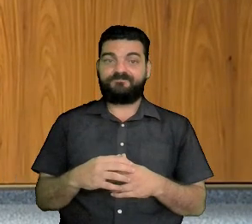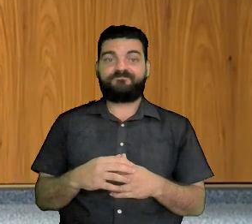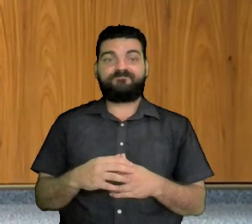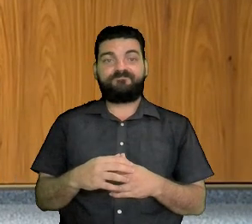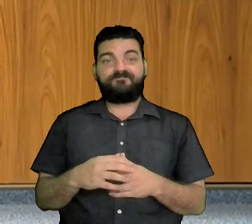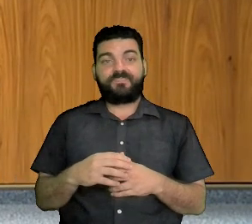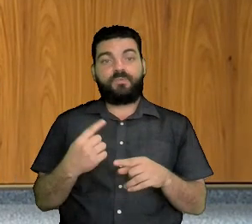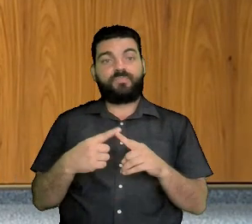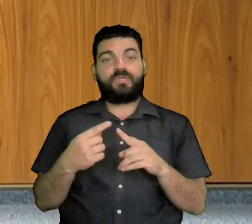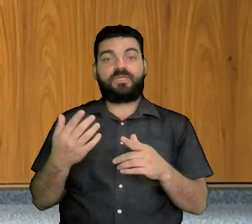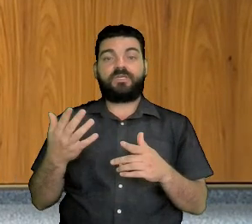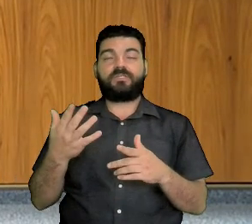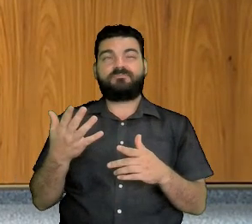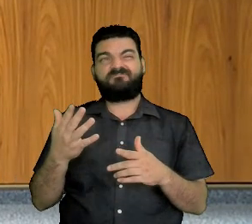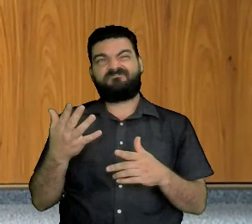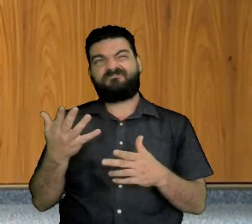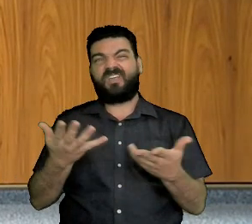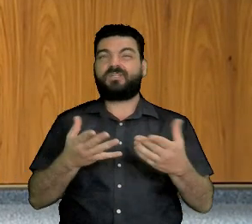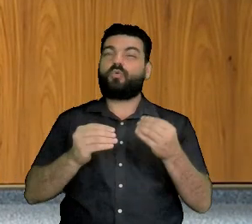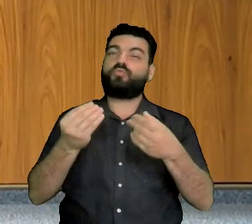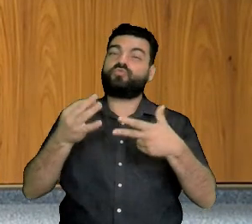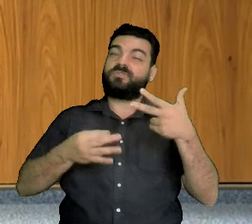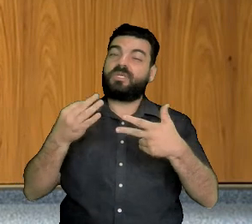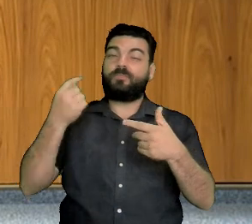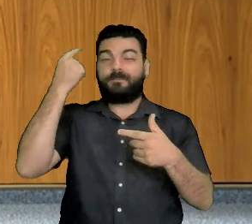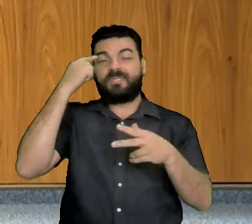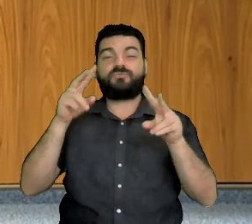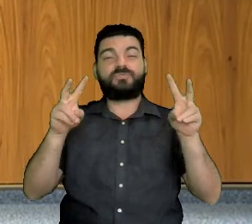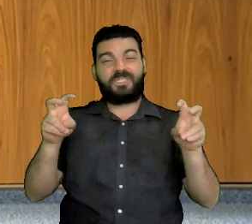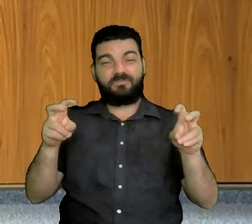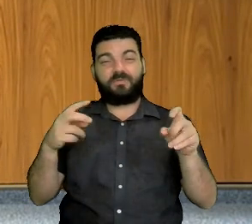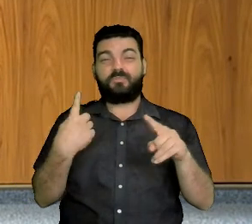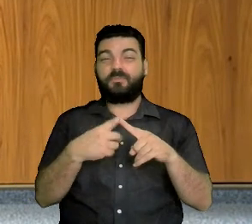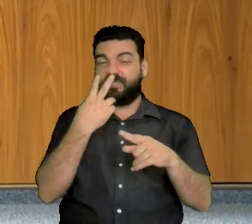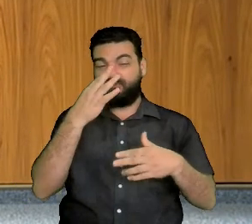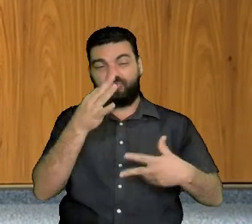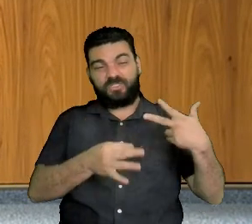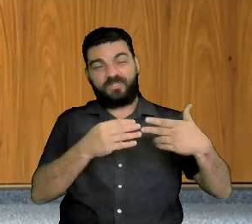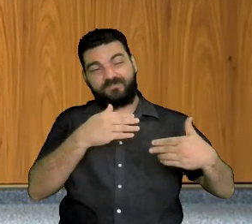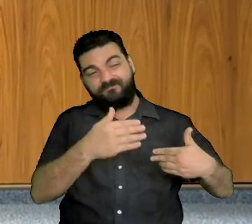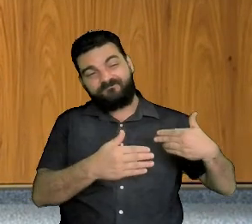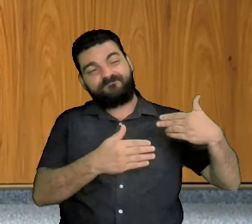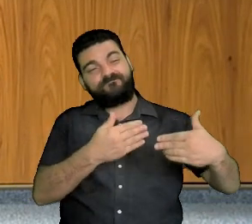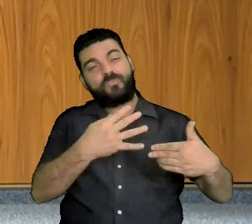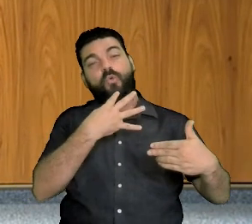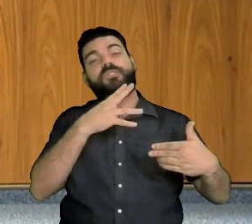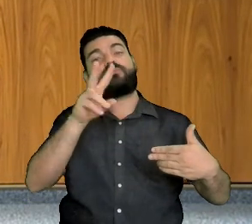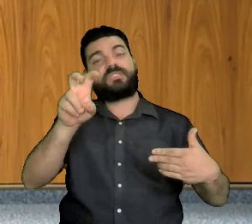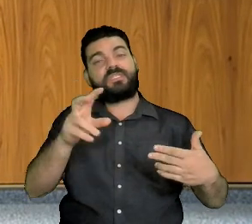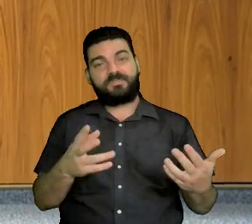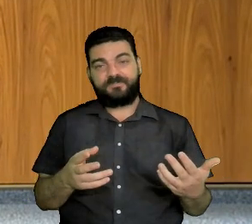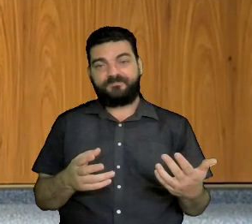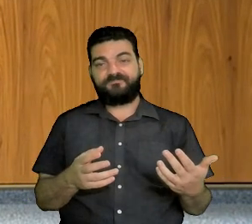tratado no âmbito da doutrina e também do judiciário. O judiciário começa a conhecer da matéria,